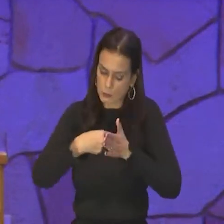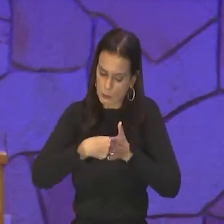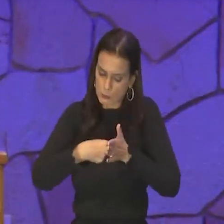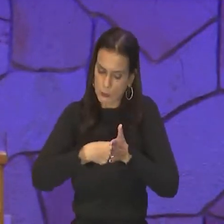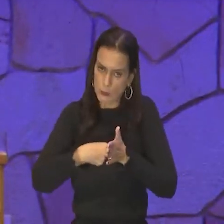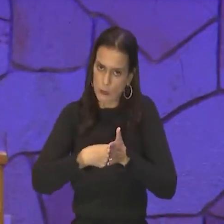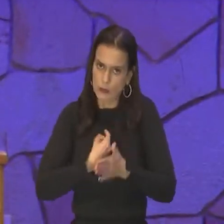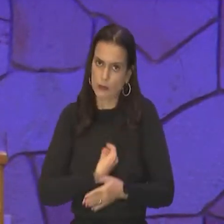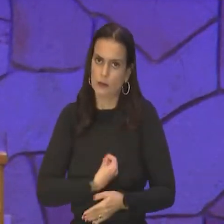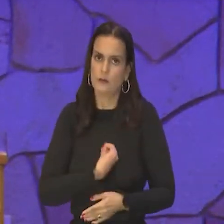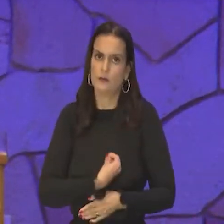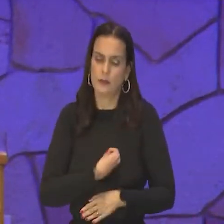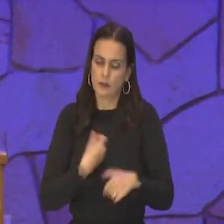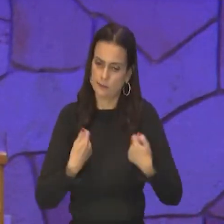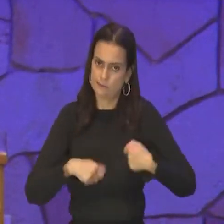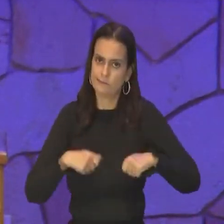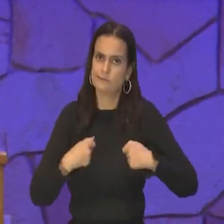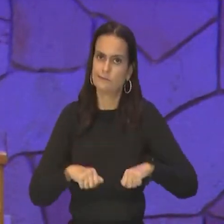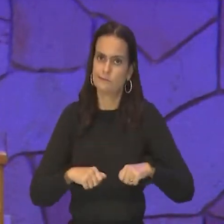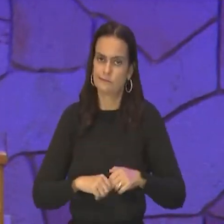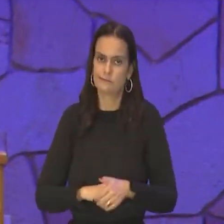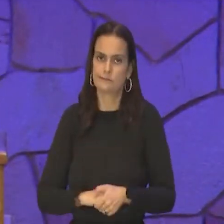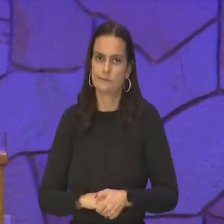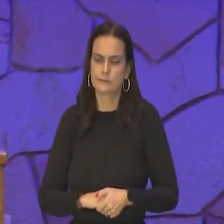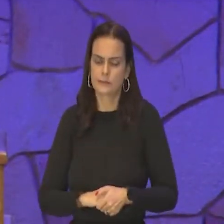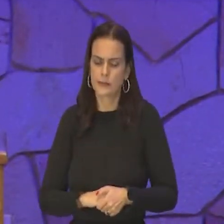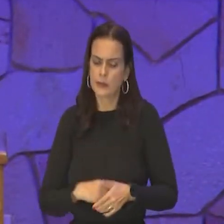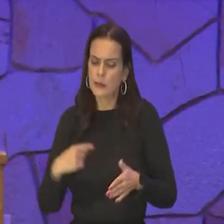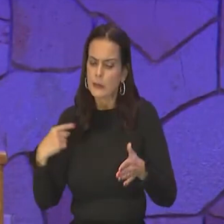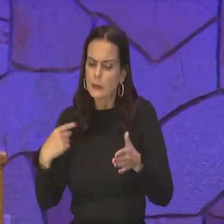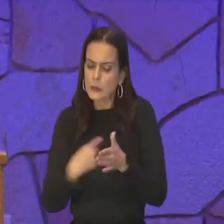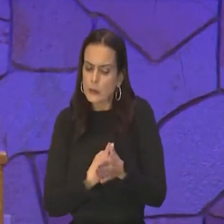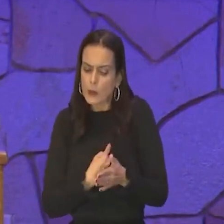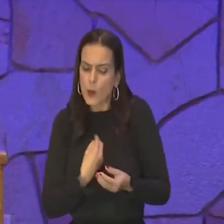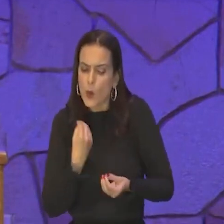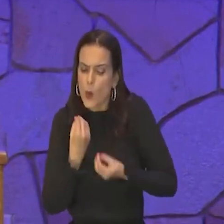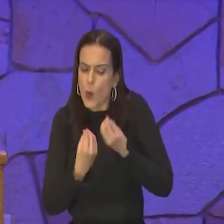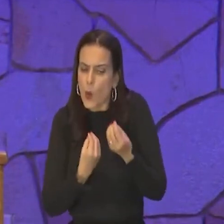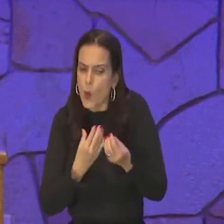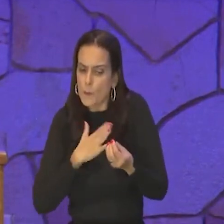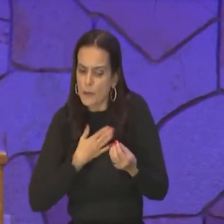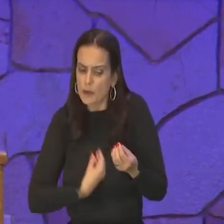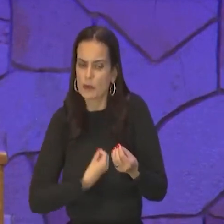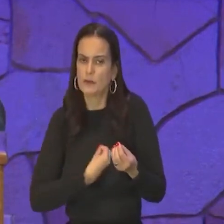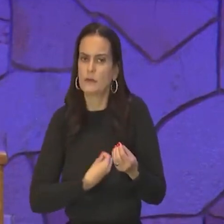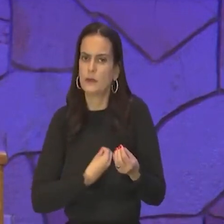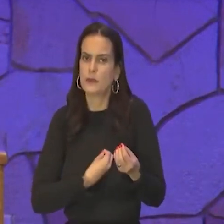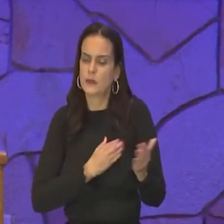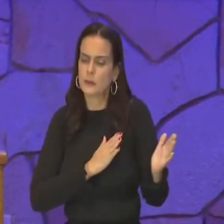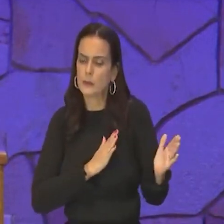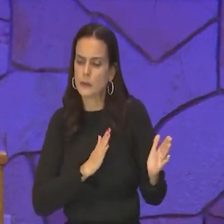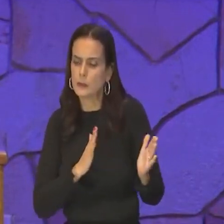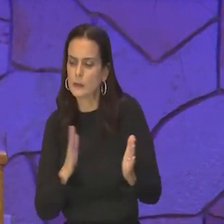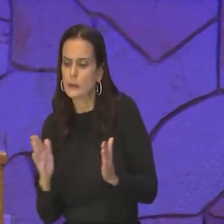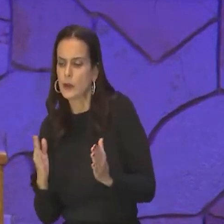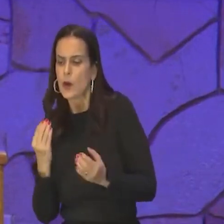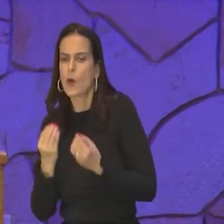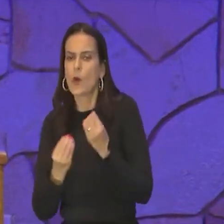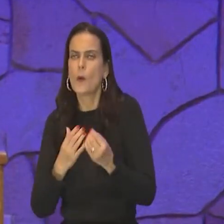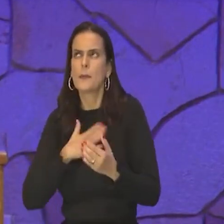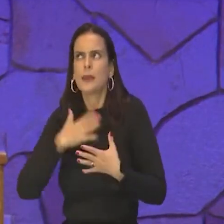autoanálise, do exame. Como eu estou? Como tem sido a minha vida? Como tem sido a minha